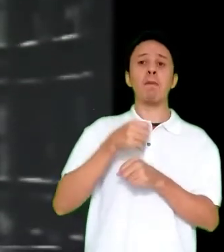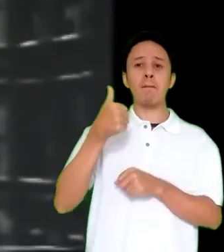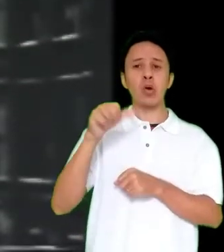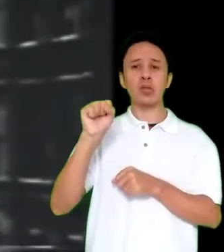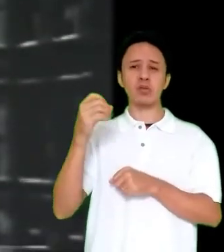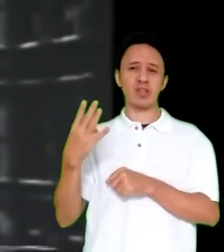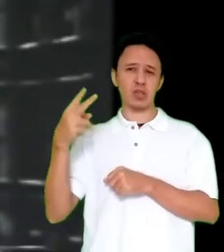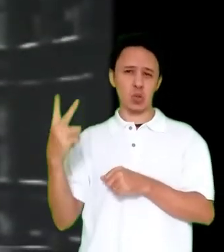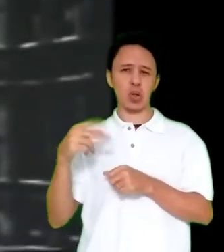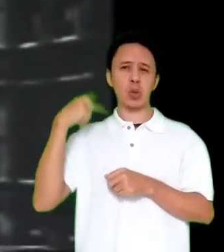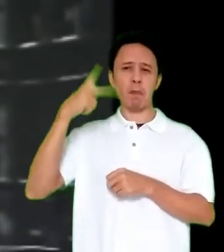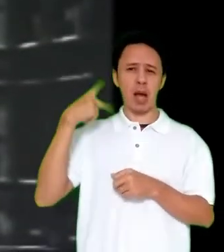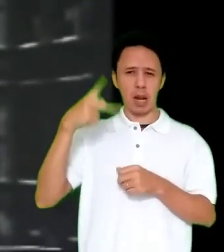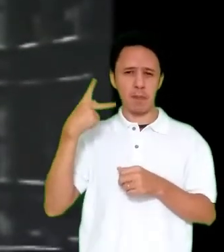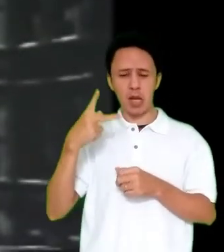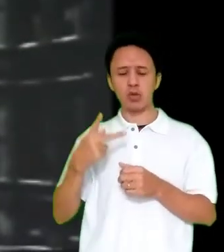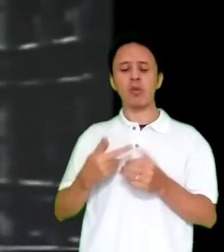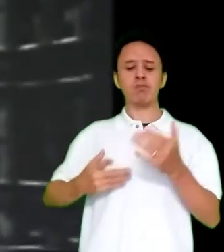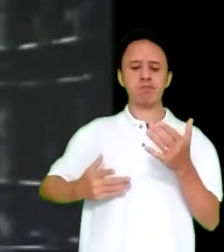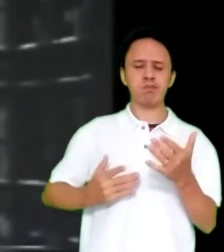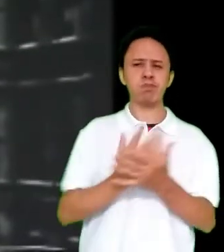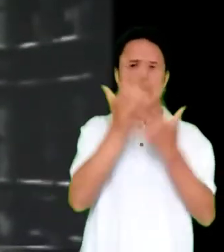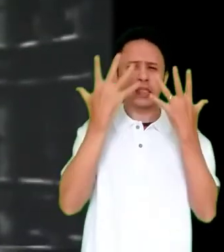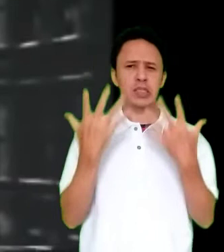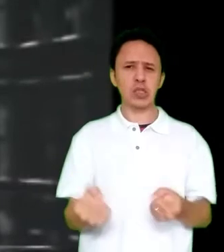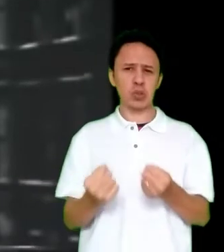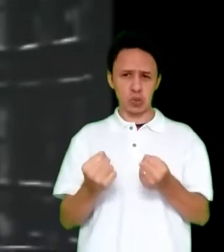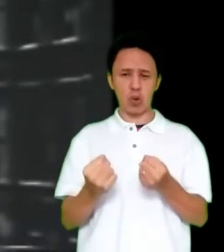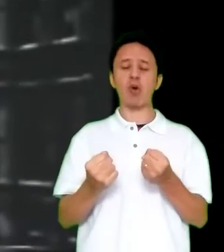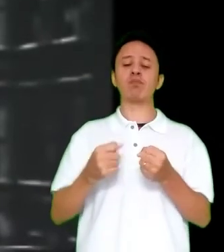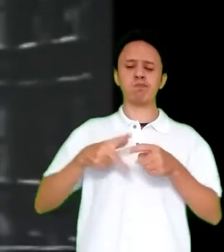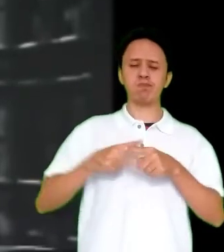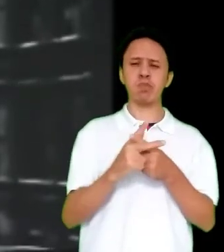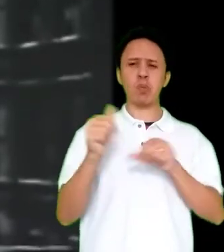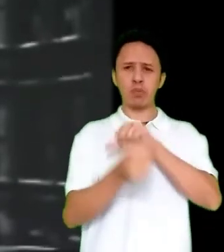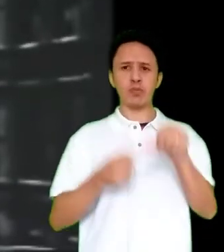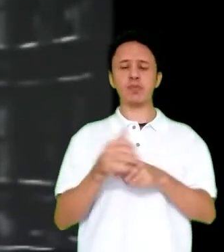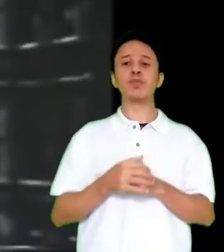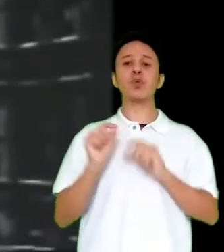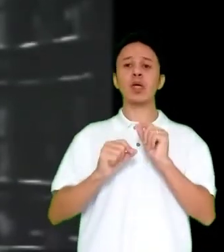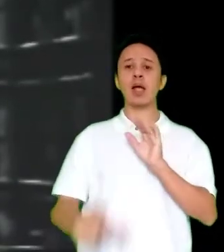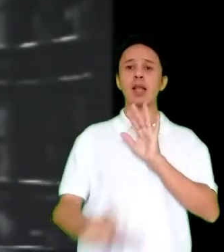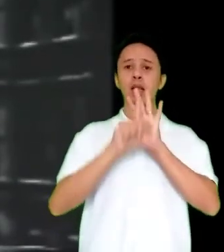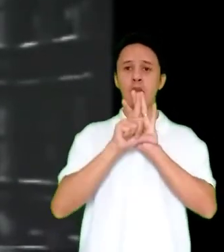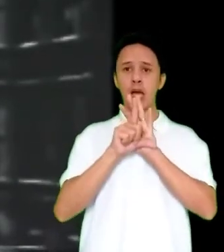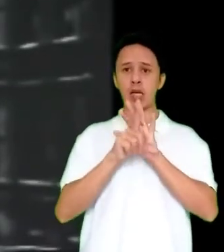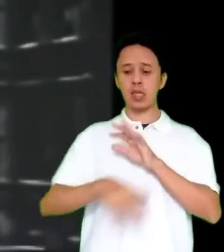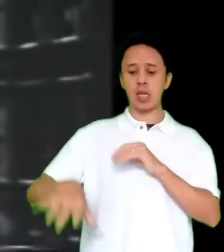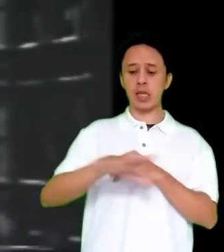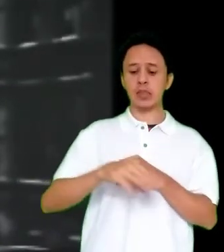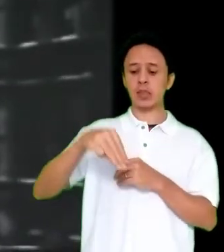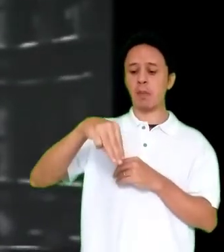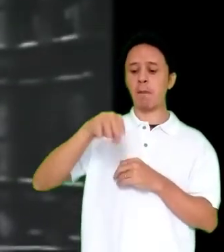Em 1842, o Parlamento aprovou a primeira de uma longa série de reformas. a Lei das Minas.